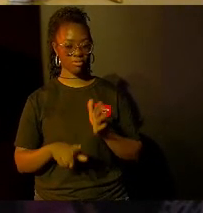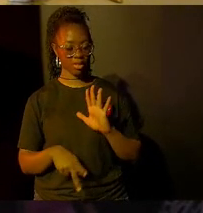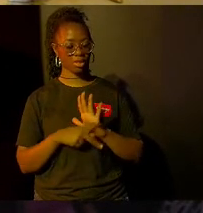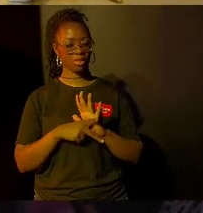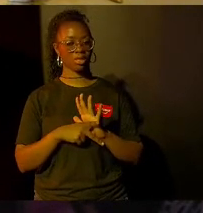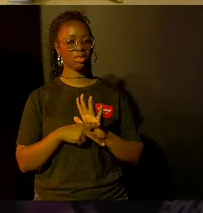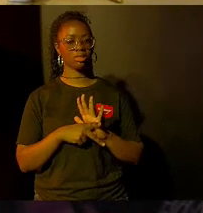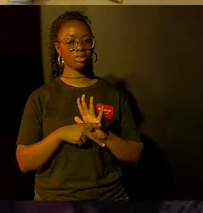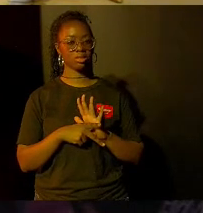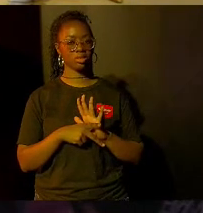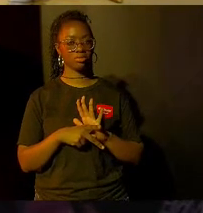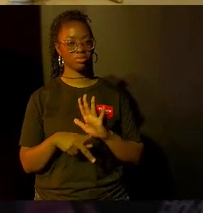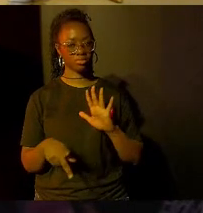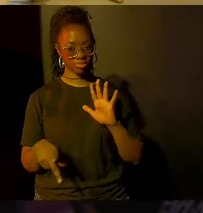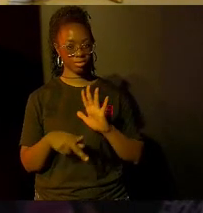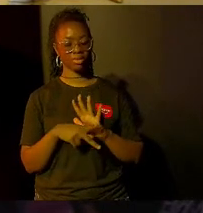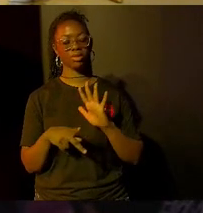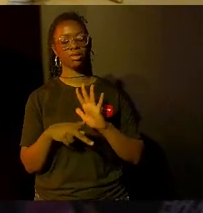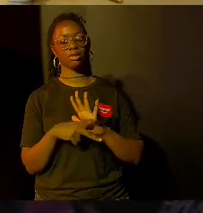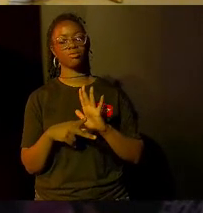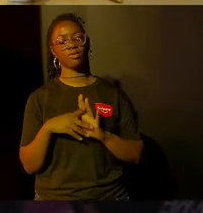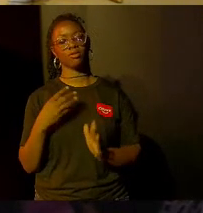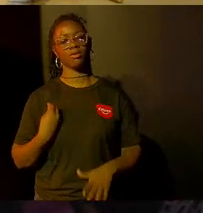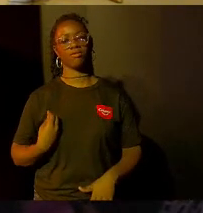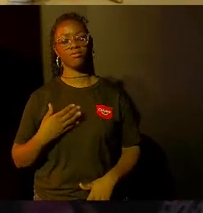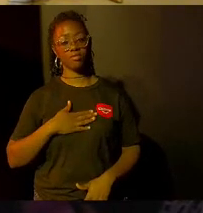é parte da minha escritura